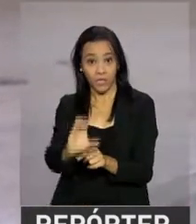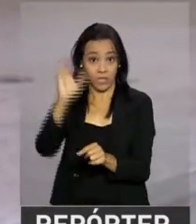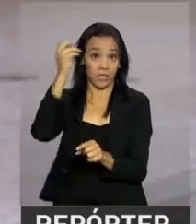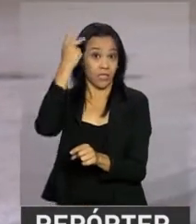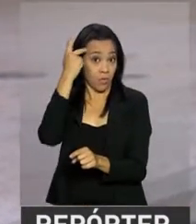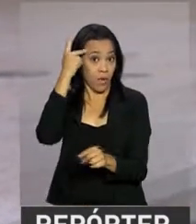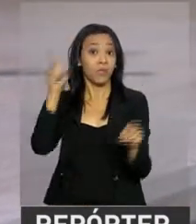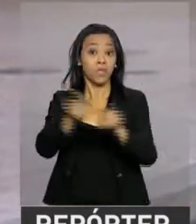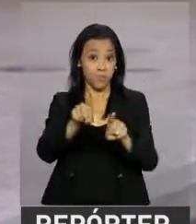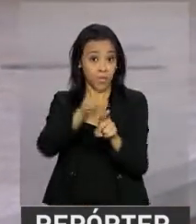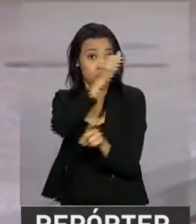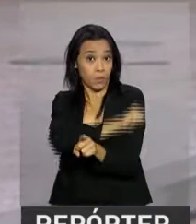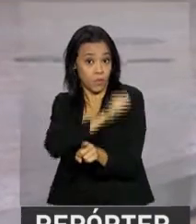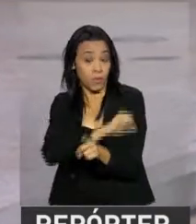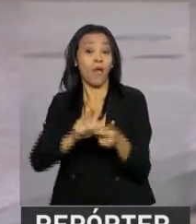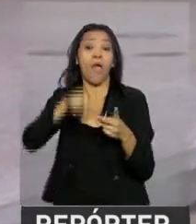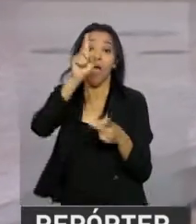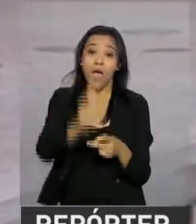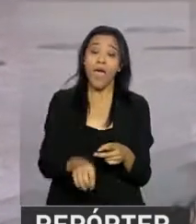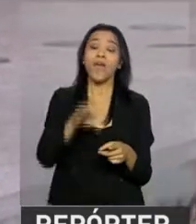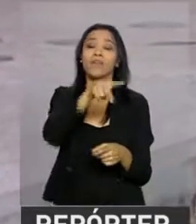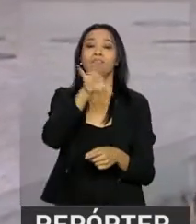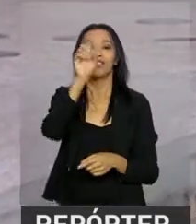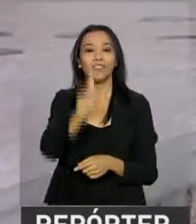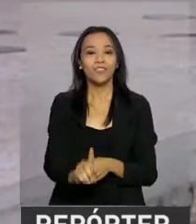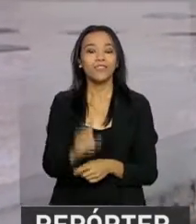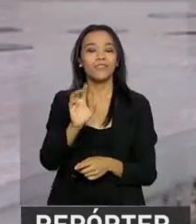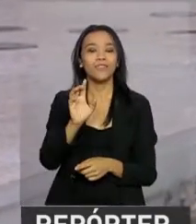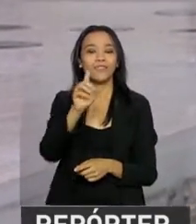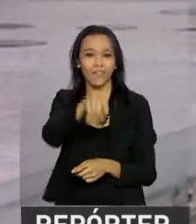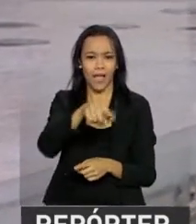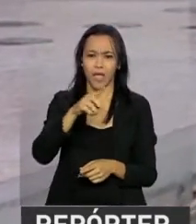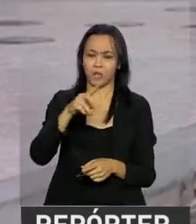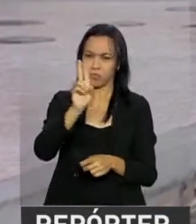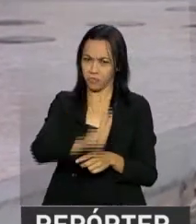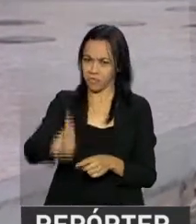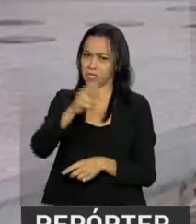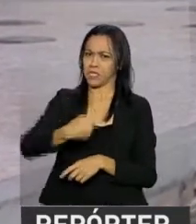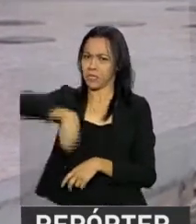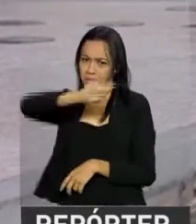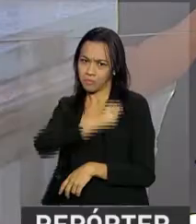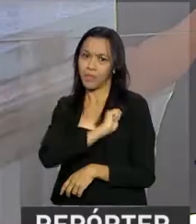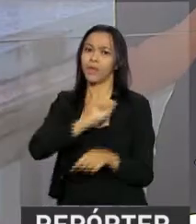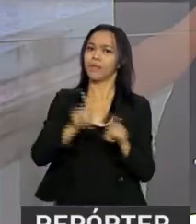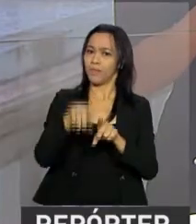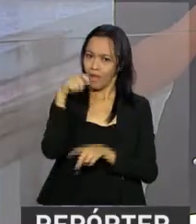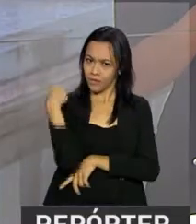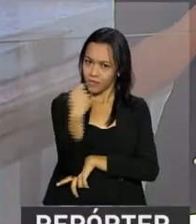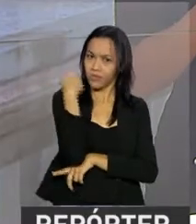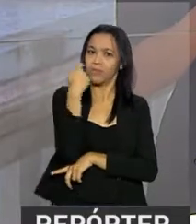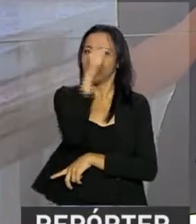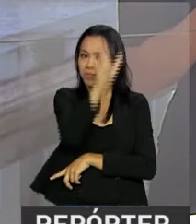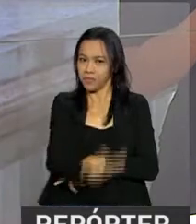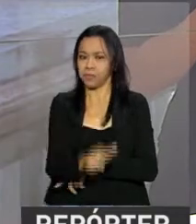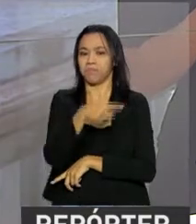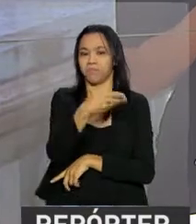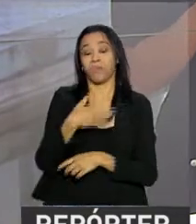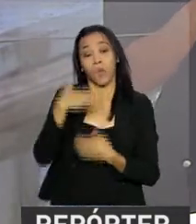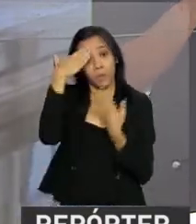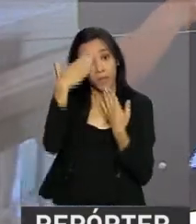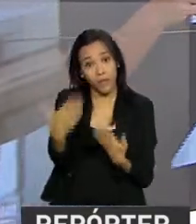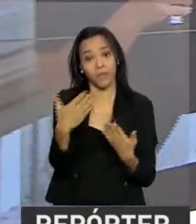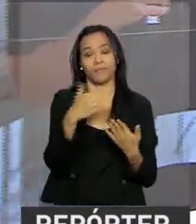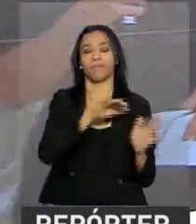Janeiro e também é professora de Direitos Humanos em universidades da Espanha e da Argentina. Daniele? Obrigada, Paula, pelas suas informações ao